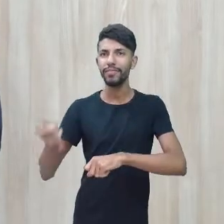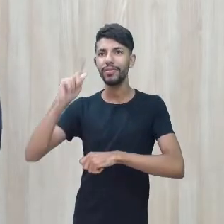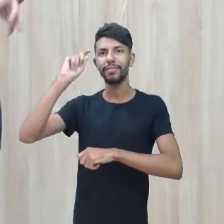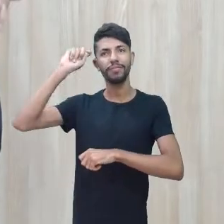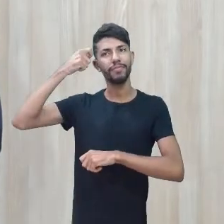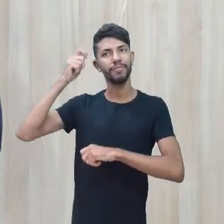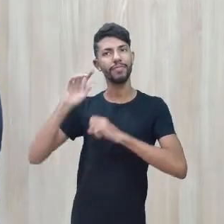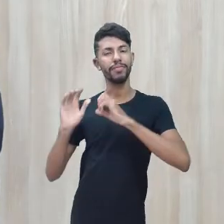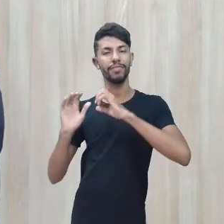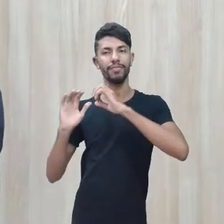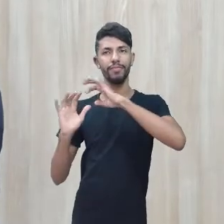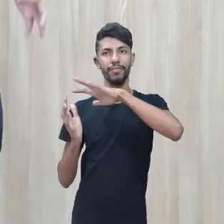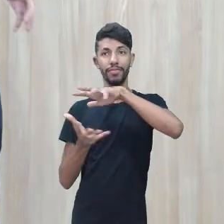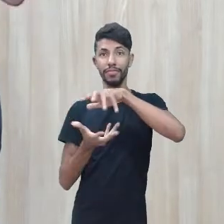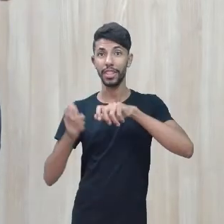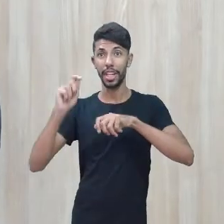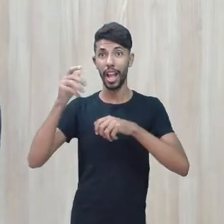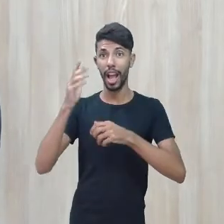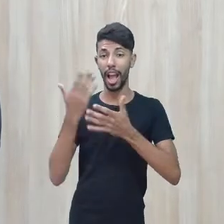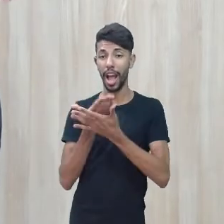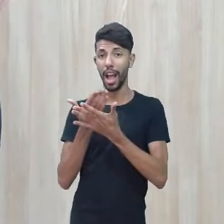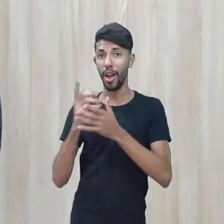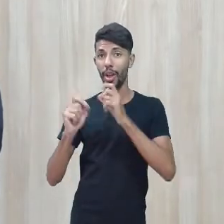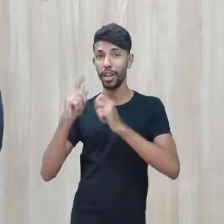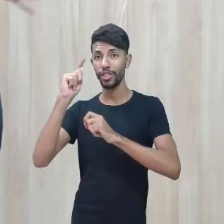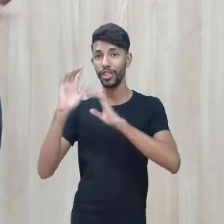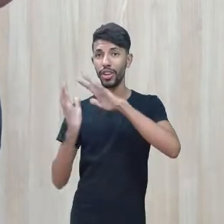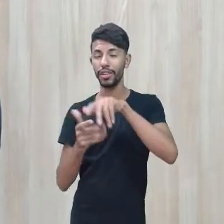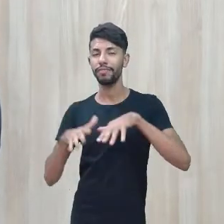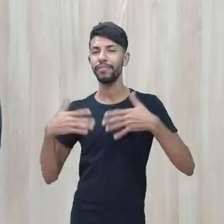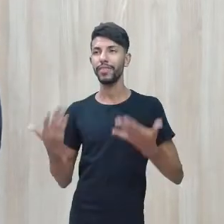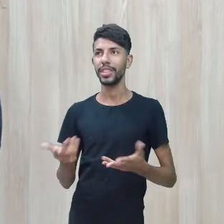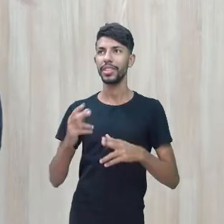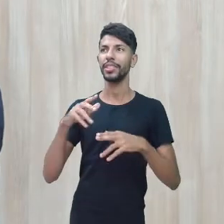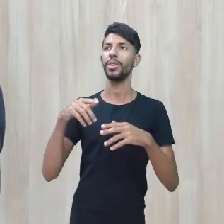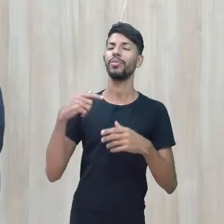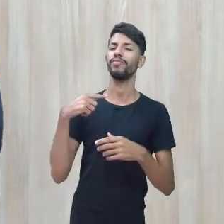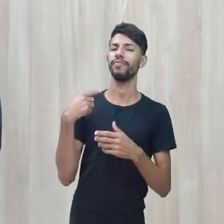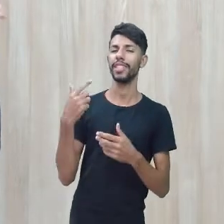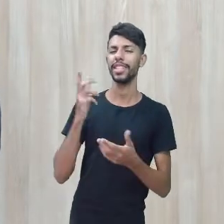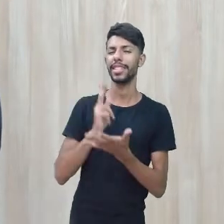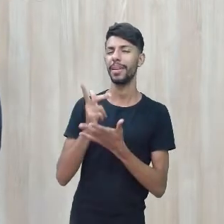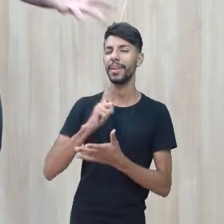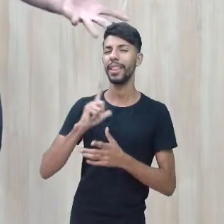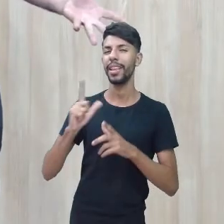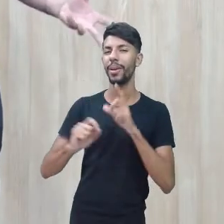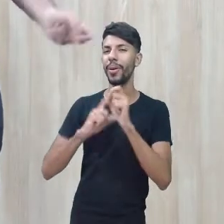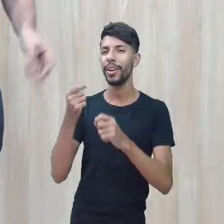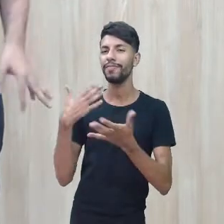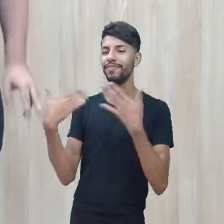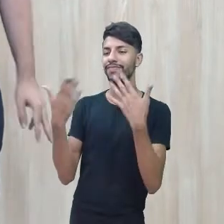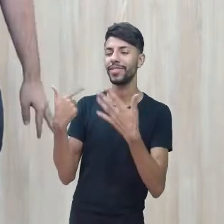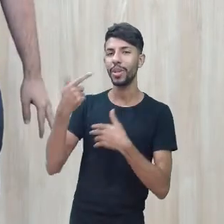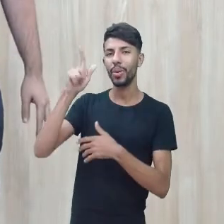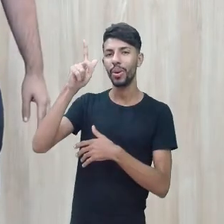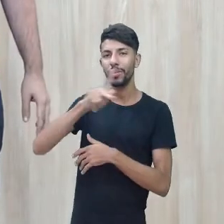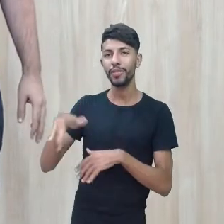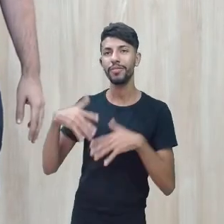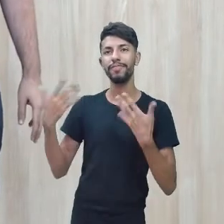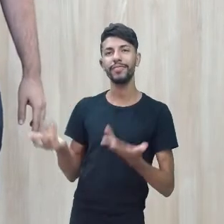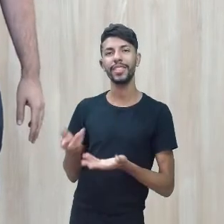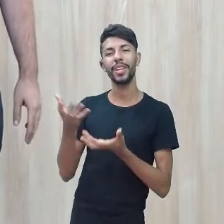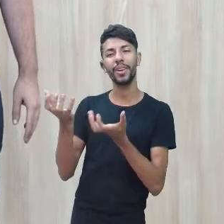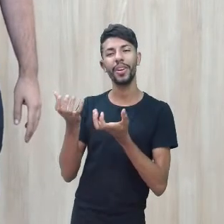aquele bate-bola com outro professor. Por isso que hoje eu tenho aqui a presença ilustre. É uma maravilha, né? Da nossa querida